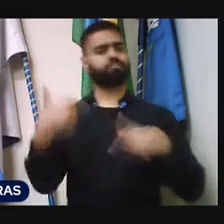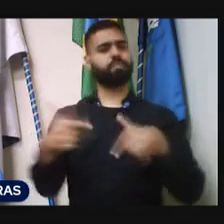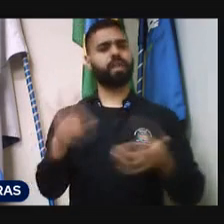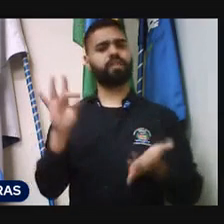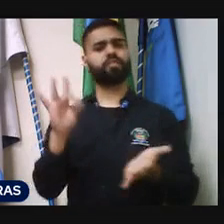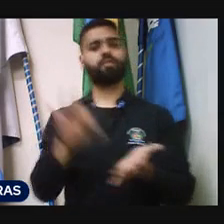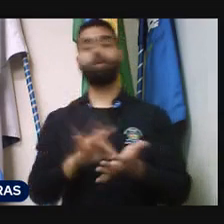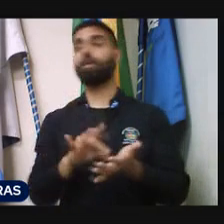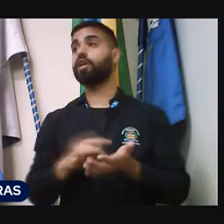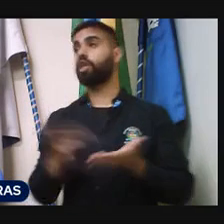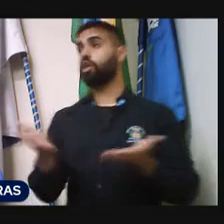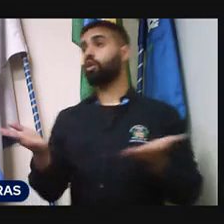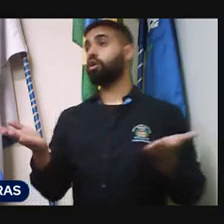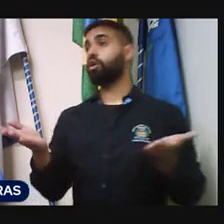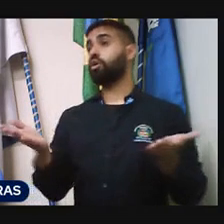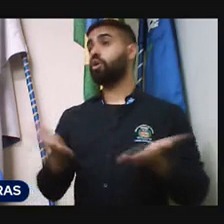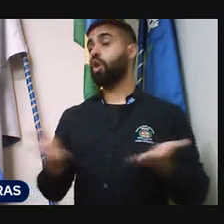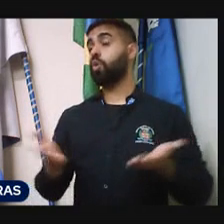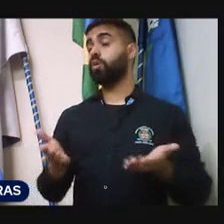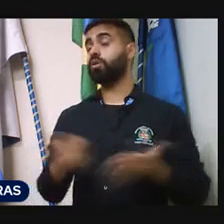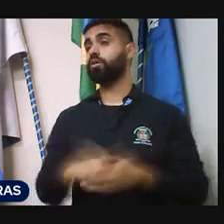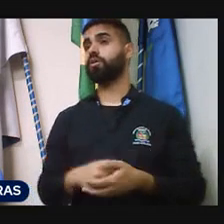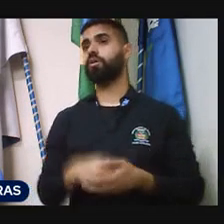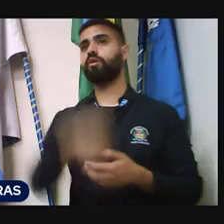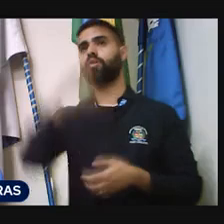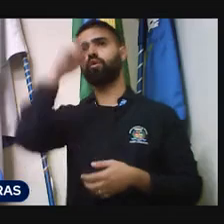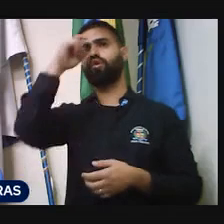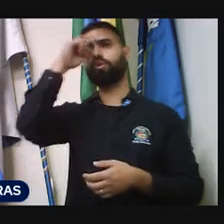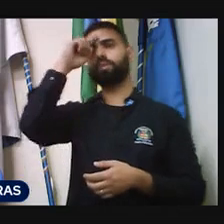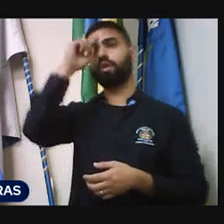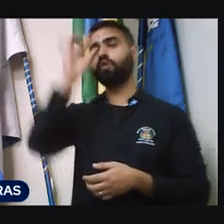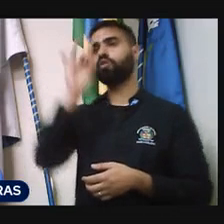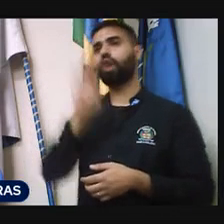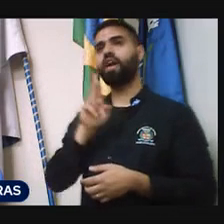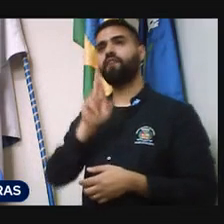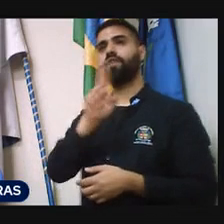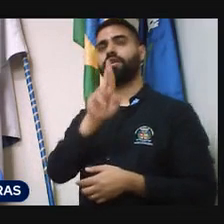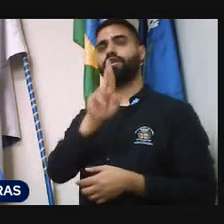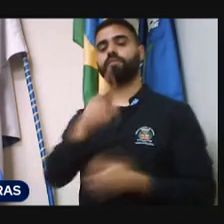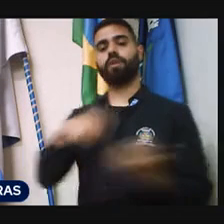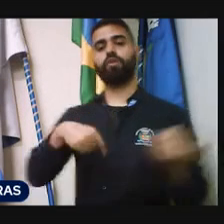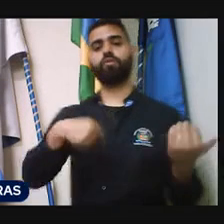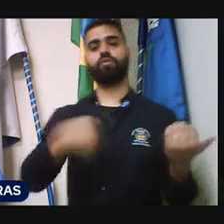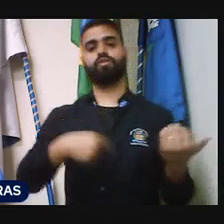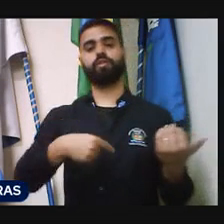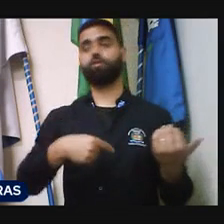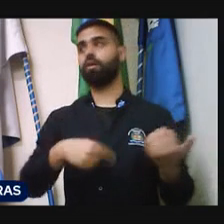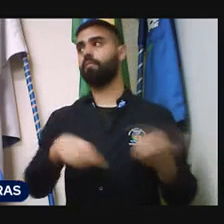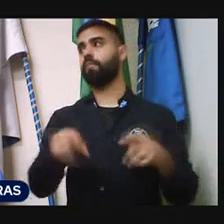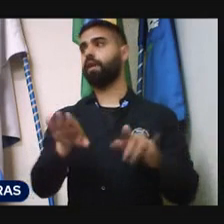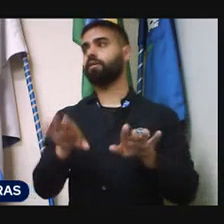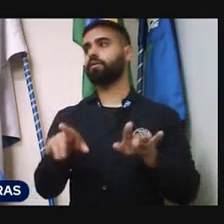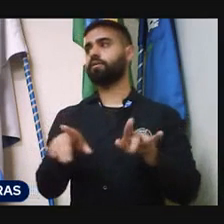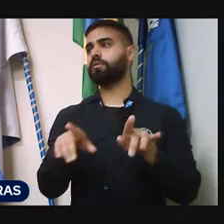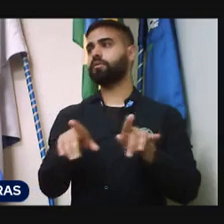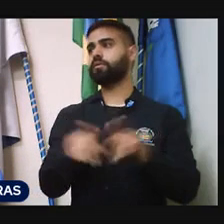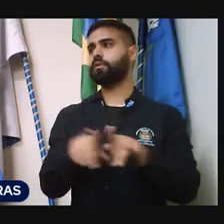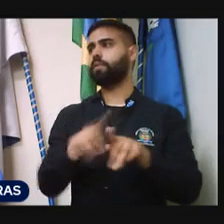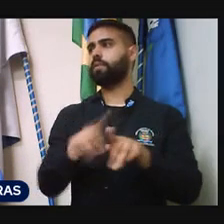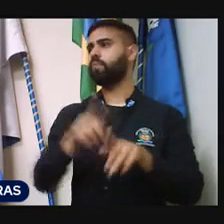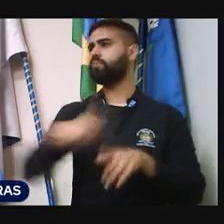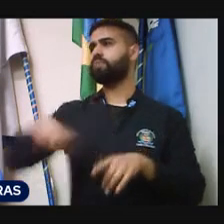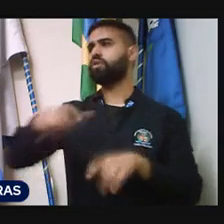e hoje graças a Deus que estavam mantendo junto não é só uma uma referência para Conservatória mas se uma referência para toda a nossa região então